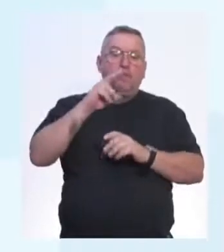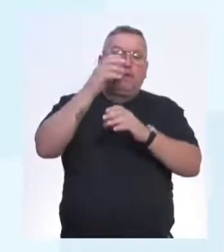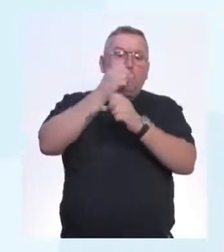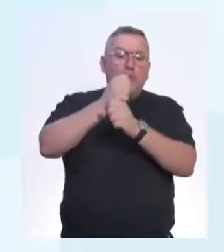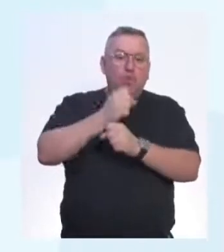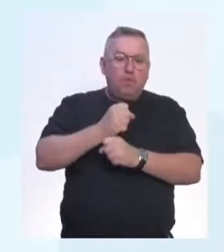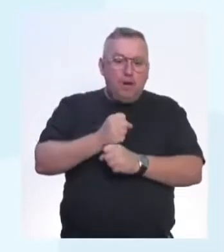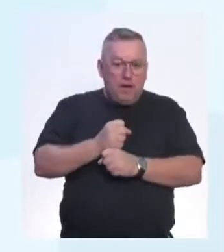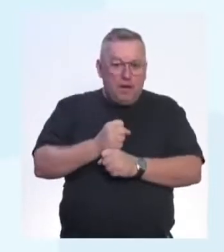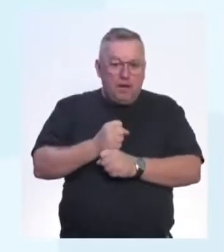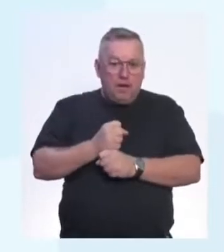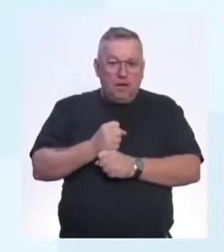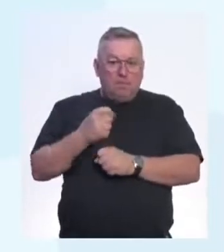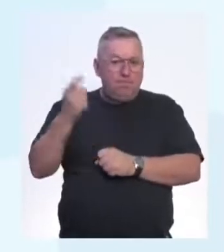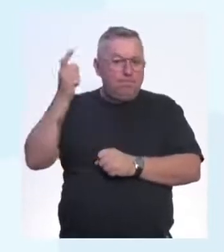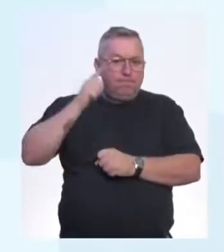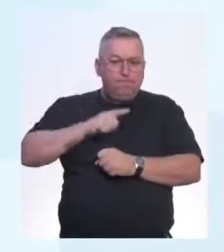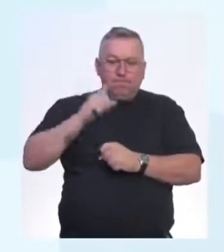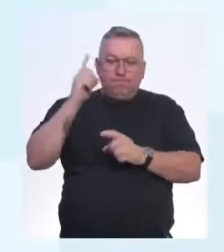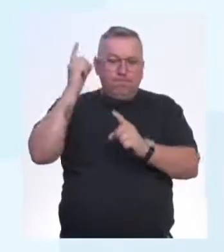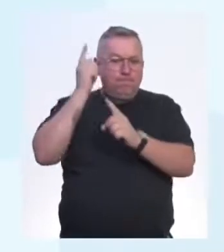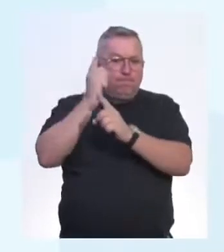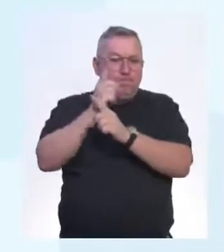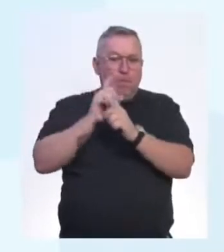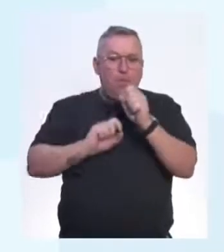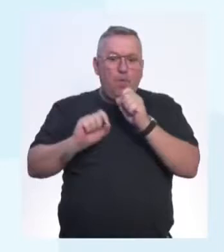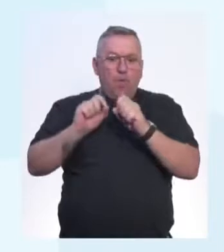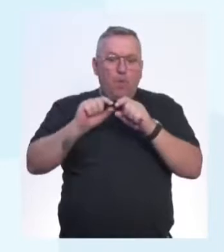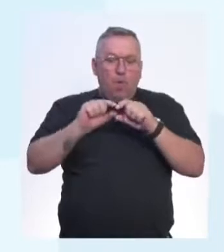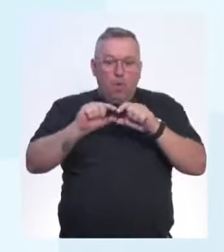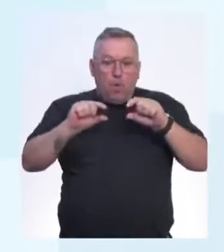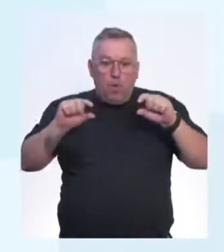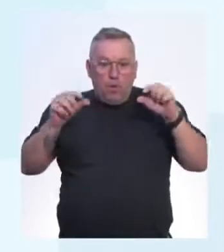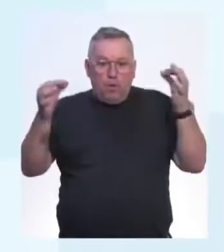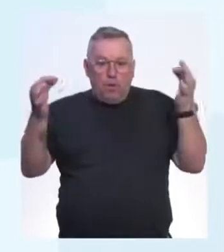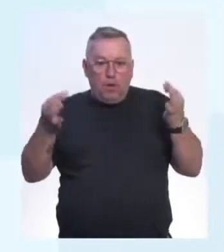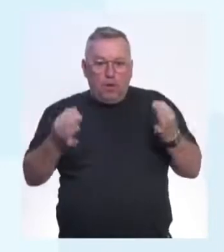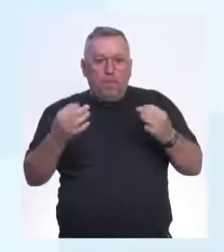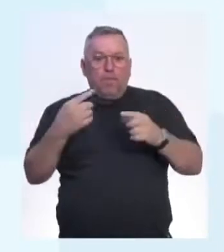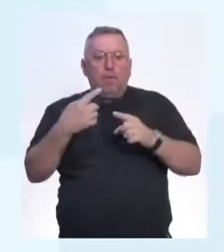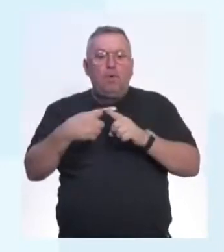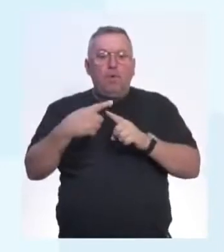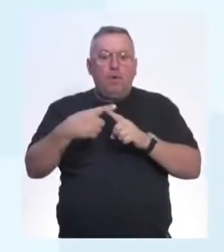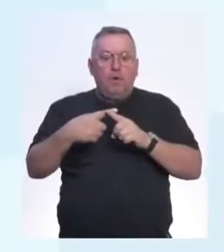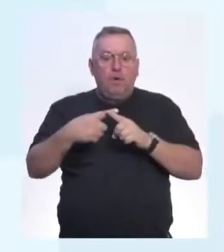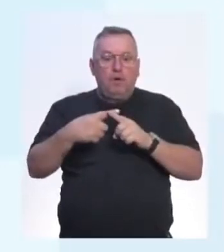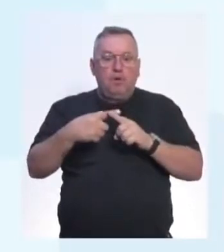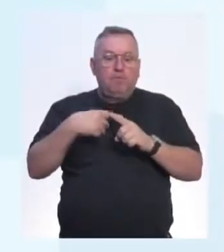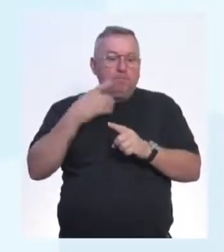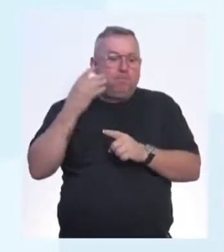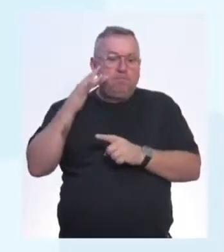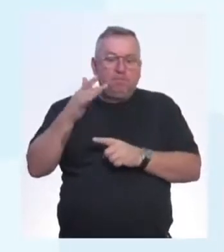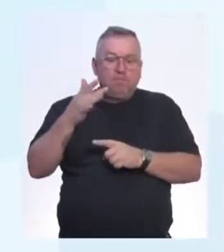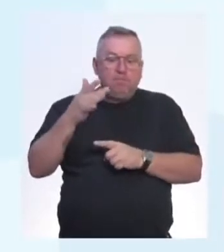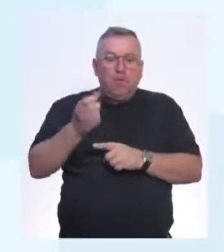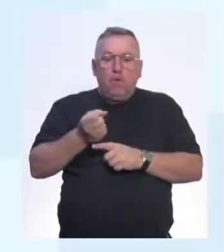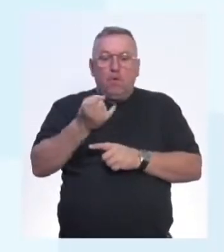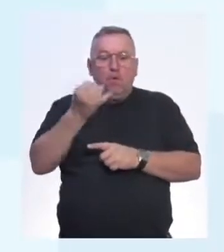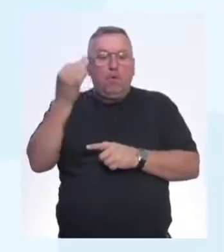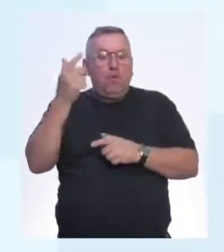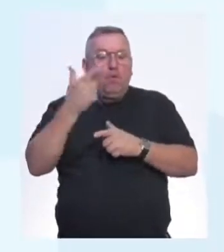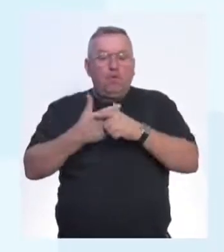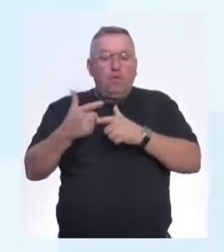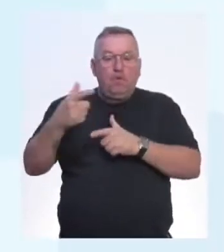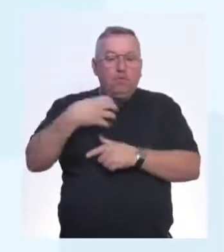somar, você não consegue identificar o tamanho exato. Por quê? Porque você não sabe que cada um dividiu